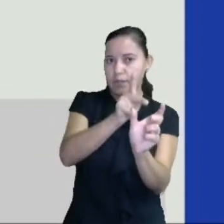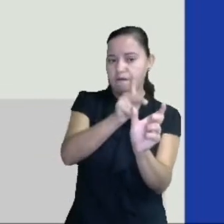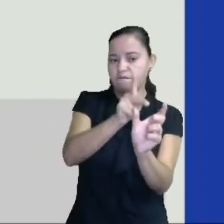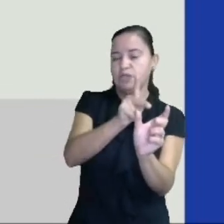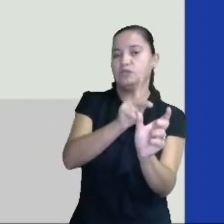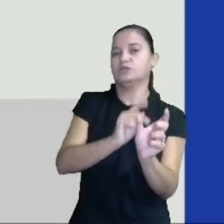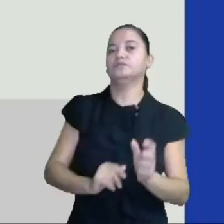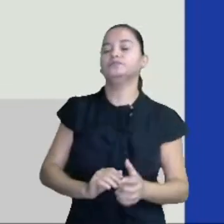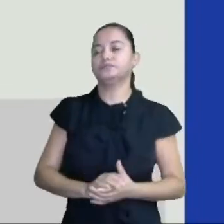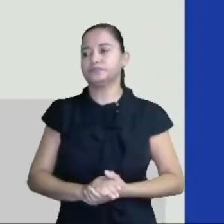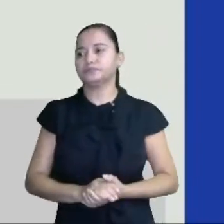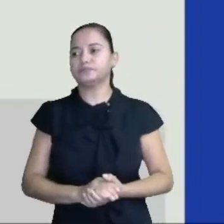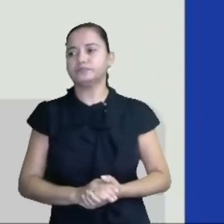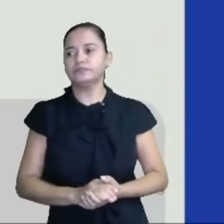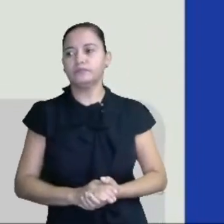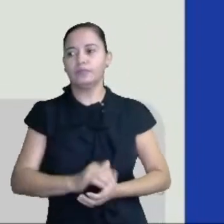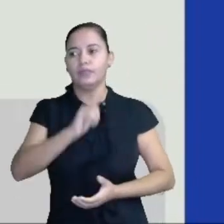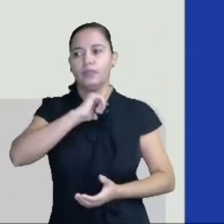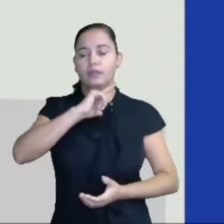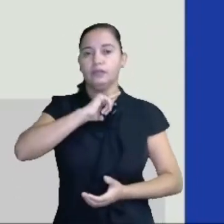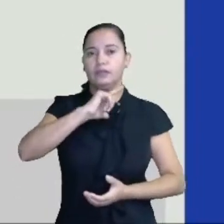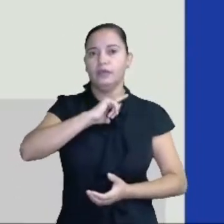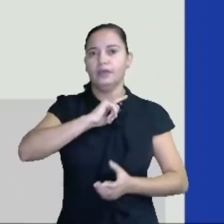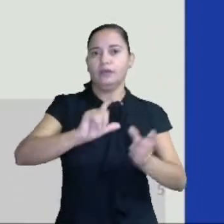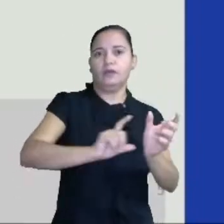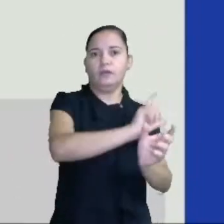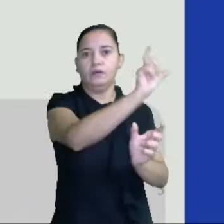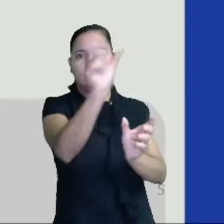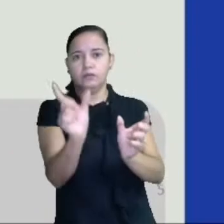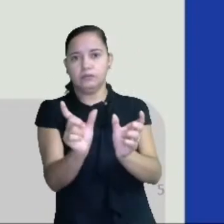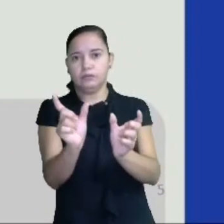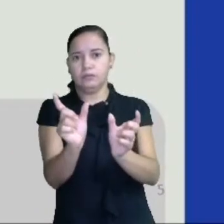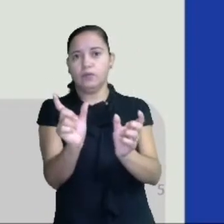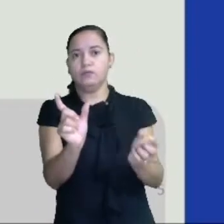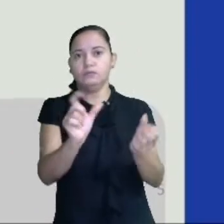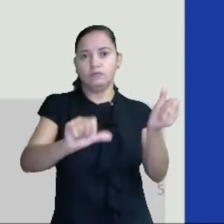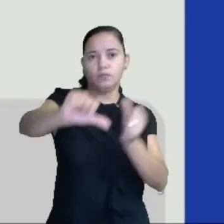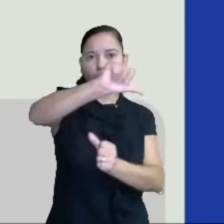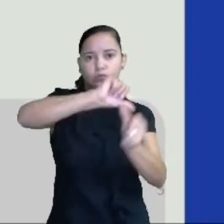mas duas palavras, mas que elas utilizam sufixos.